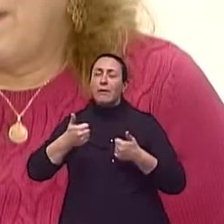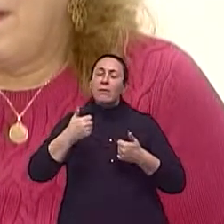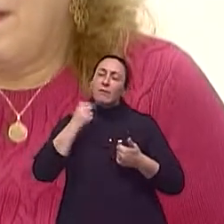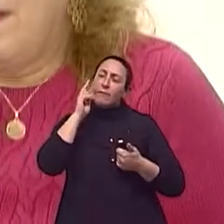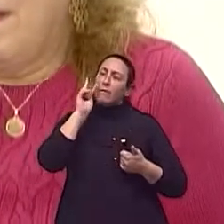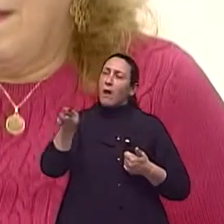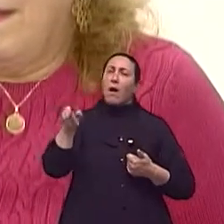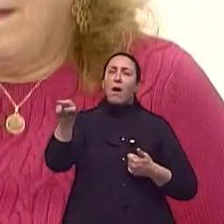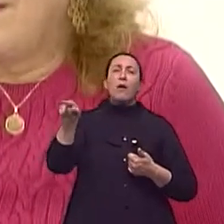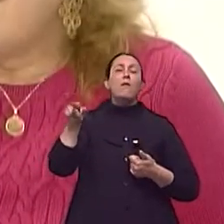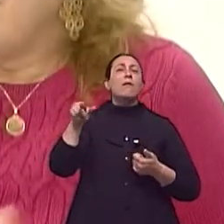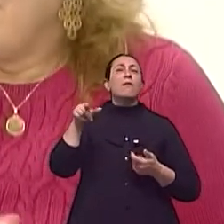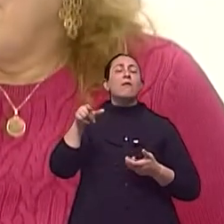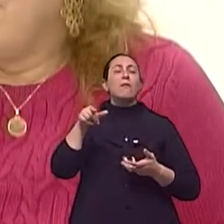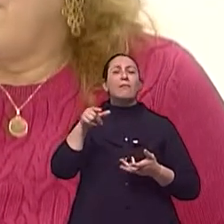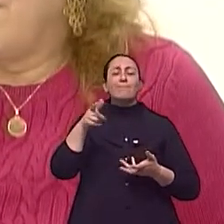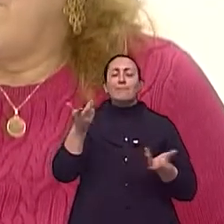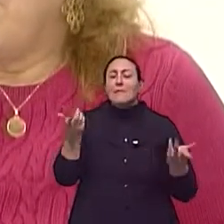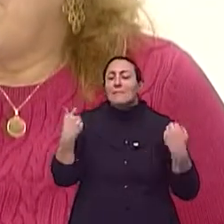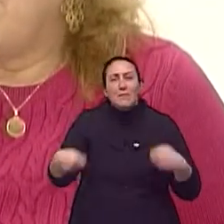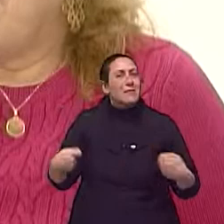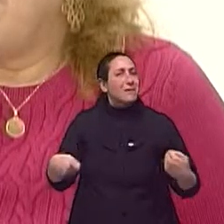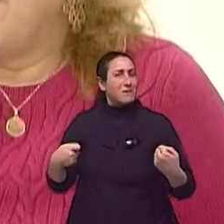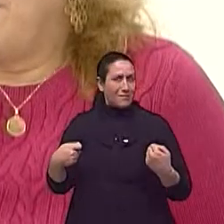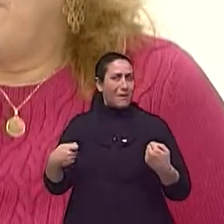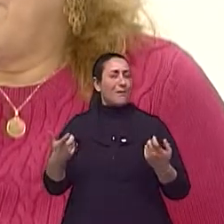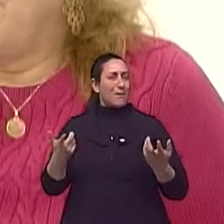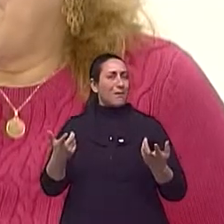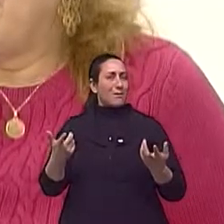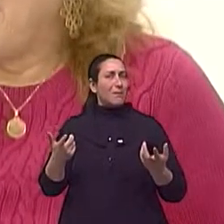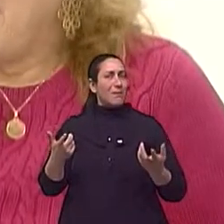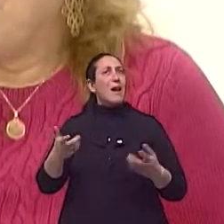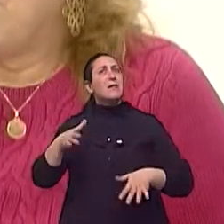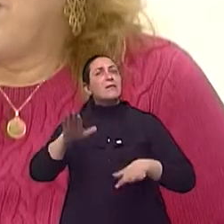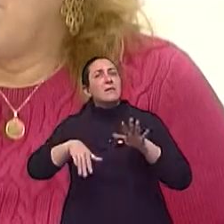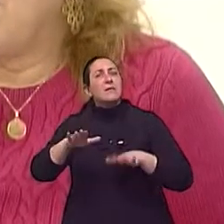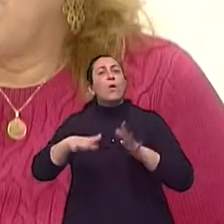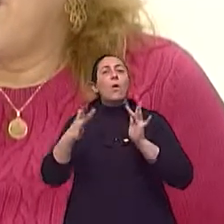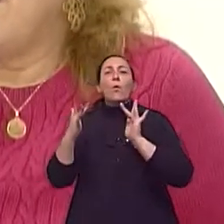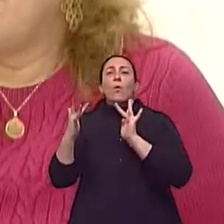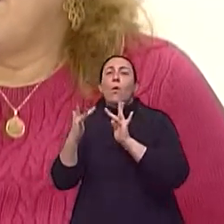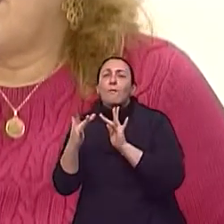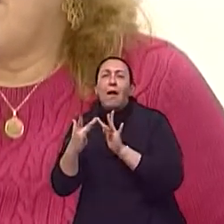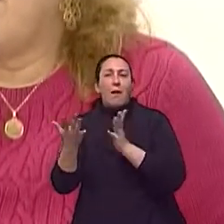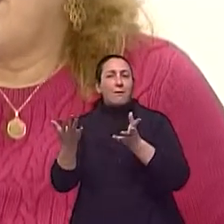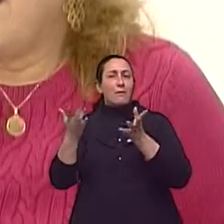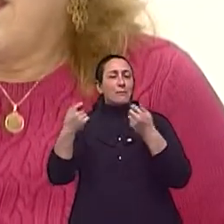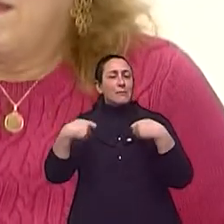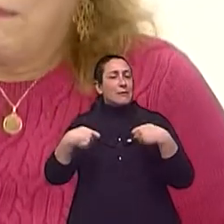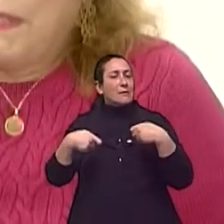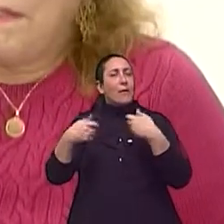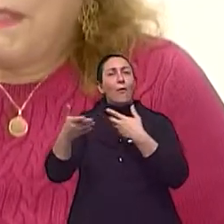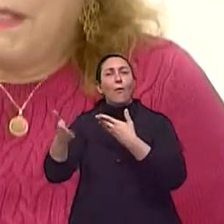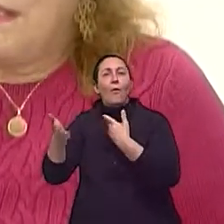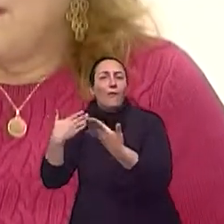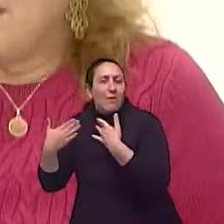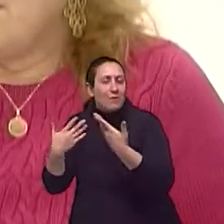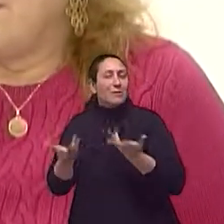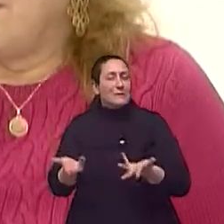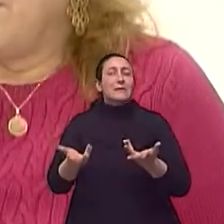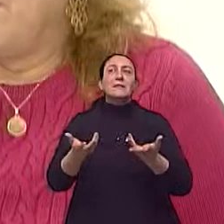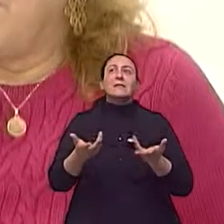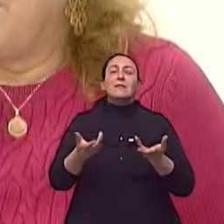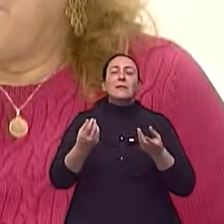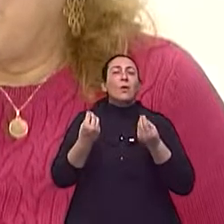vendo que necessita um pouco de de entrar em contato com eles entrar e uma das maneiras